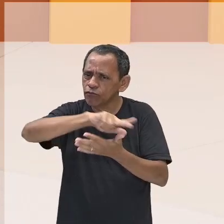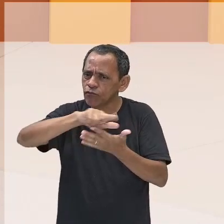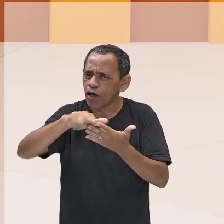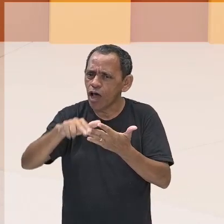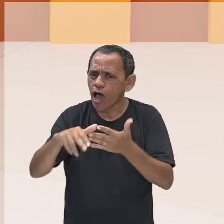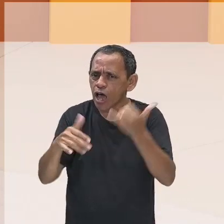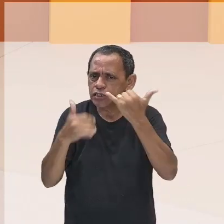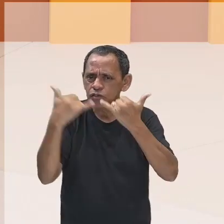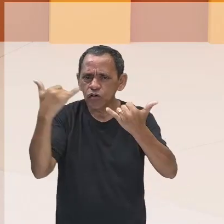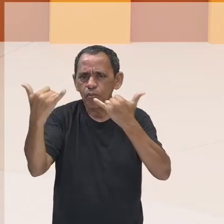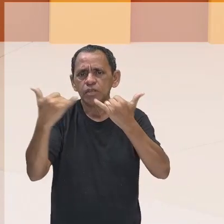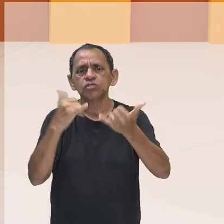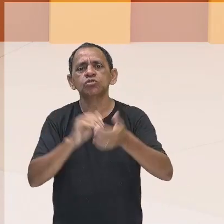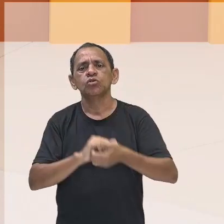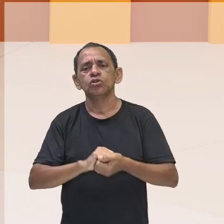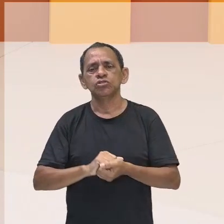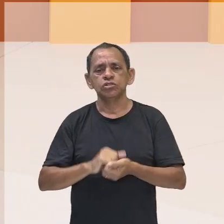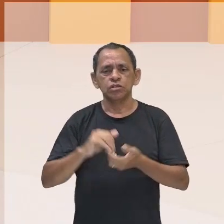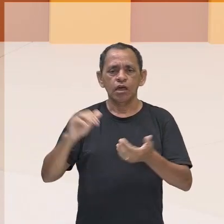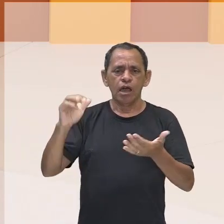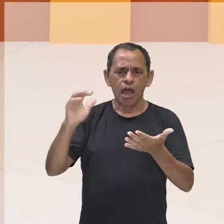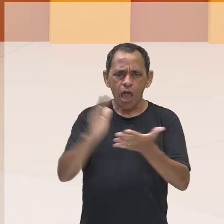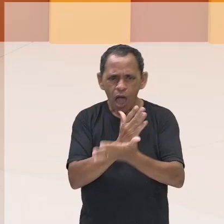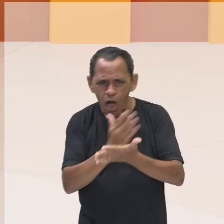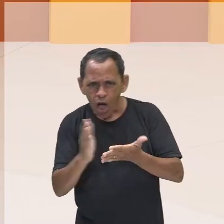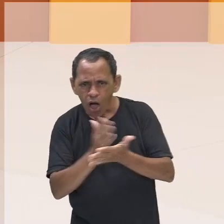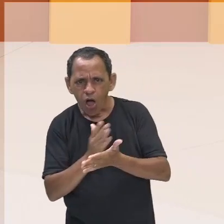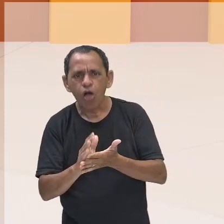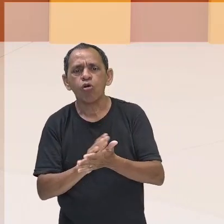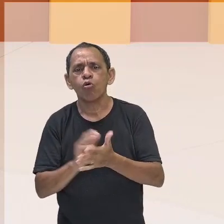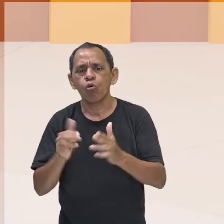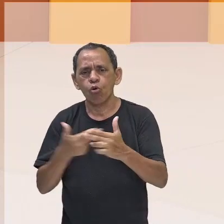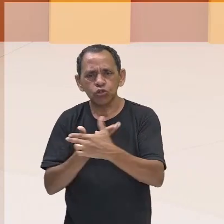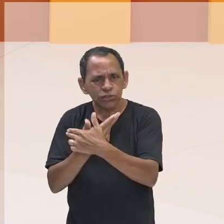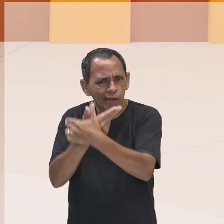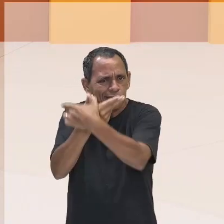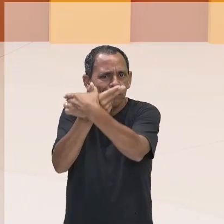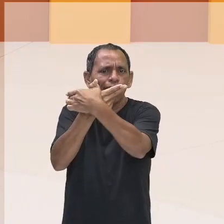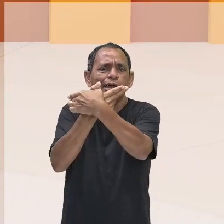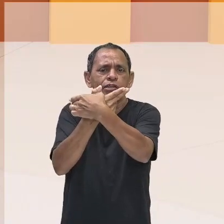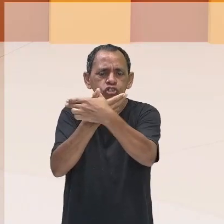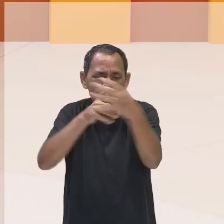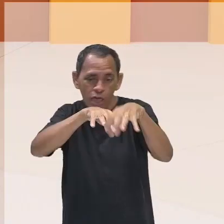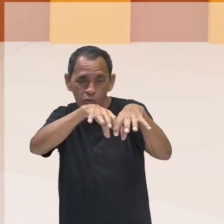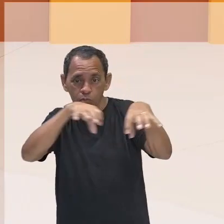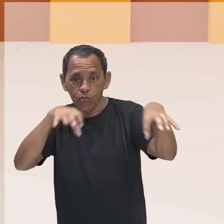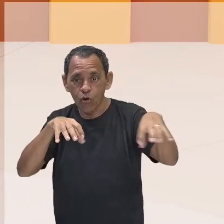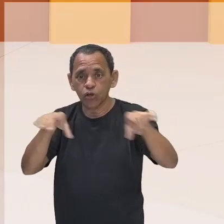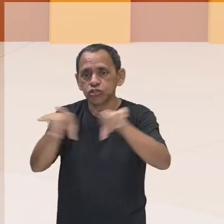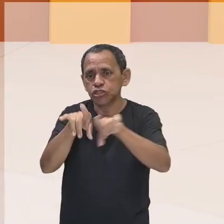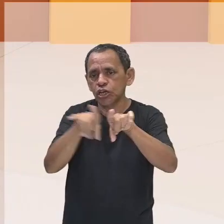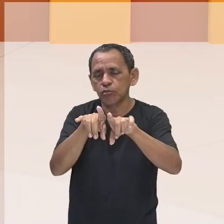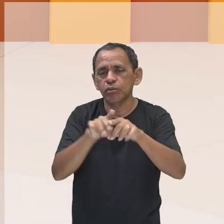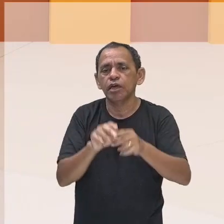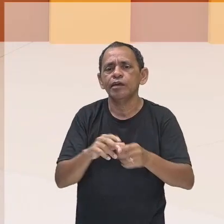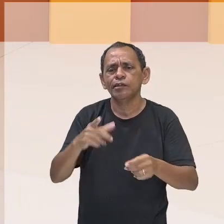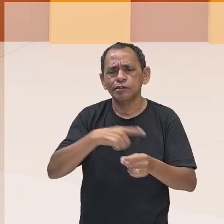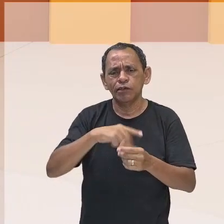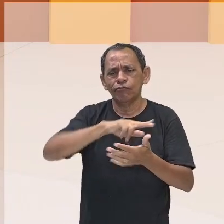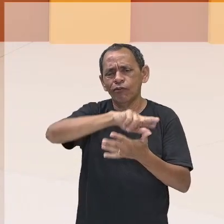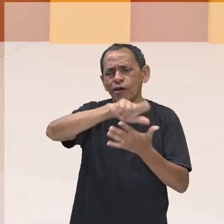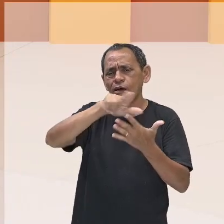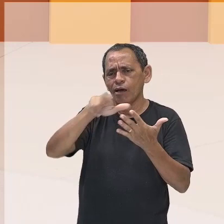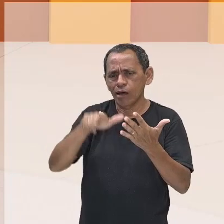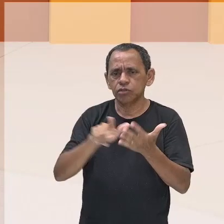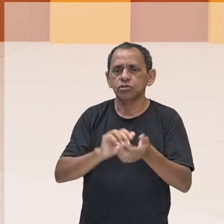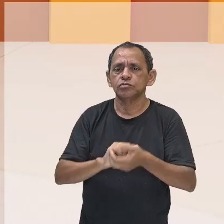um passa por manutenção, que é remota, o outro funciona, cobre ali o papel, e assim por diante. E o GPS,